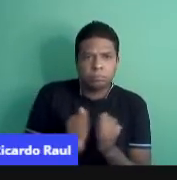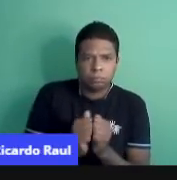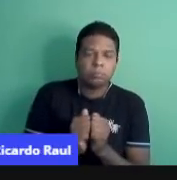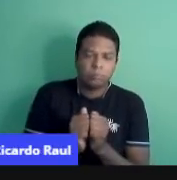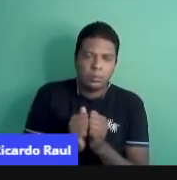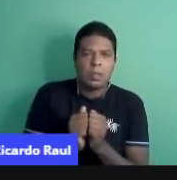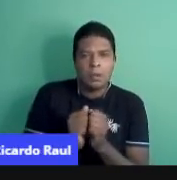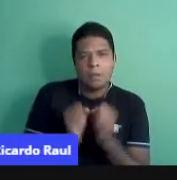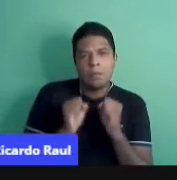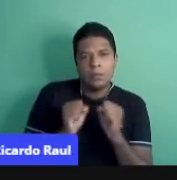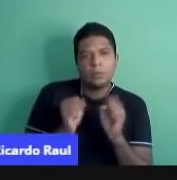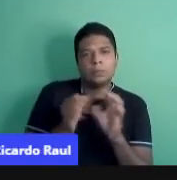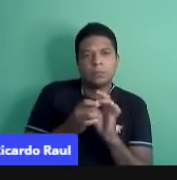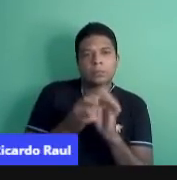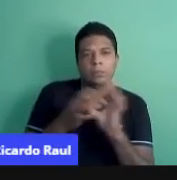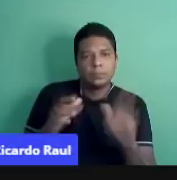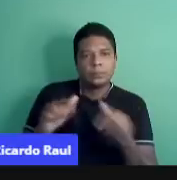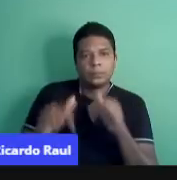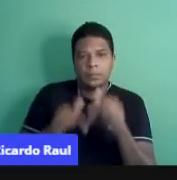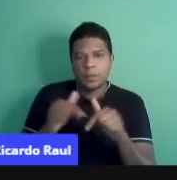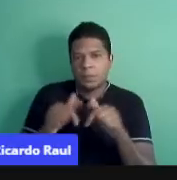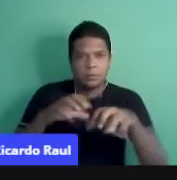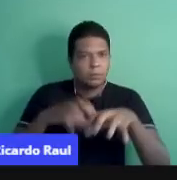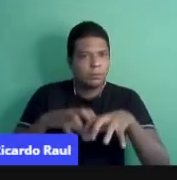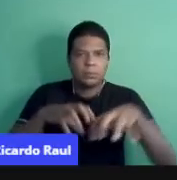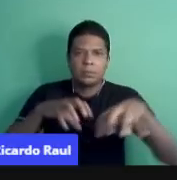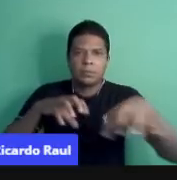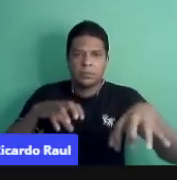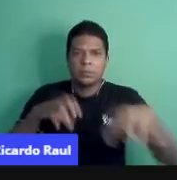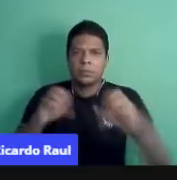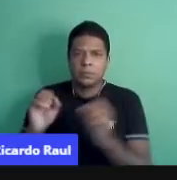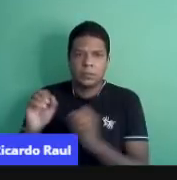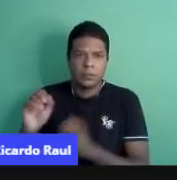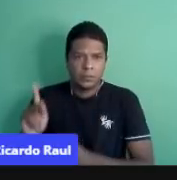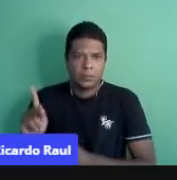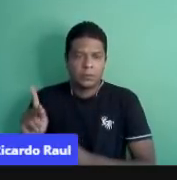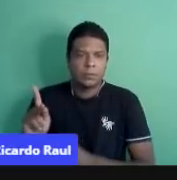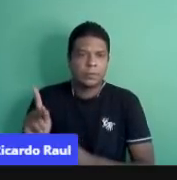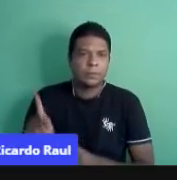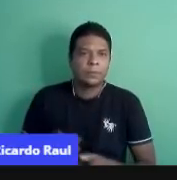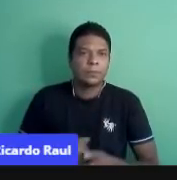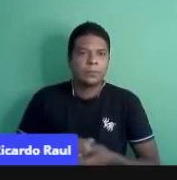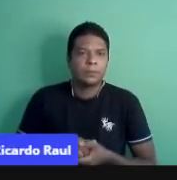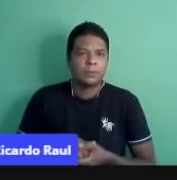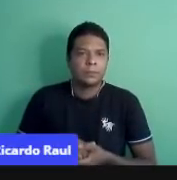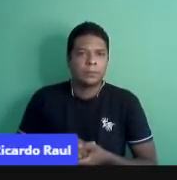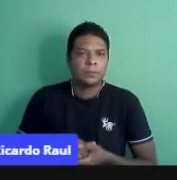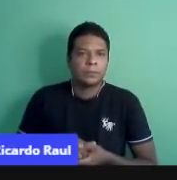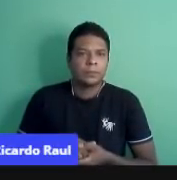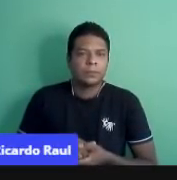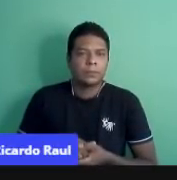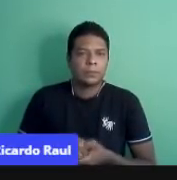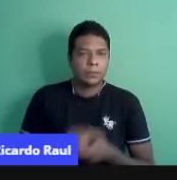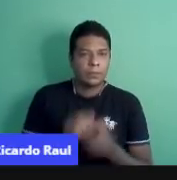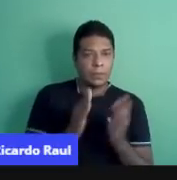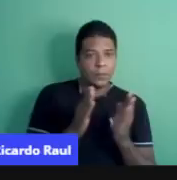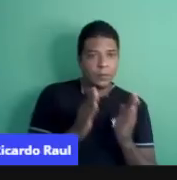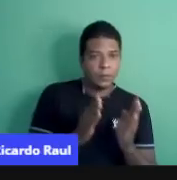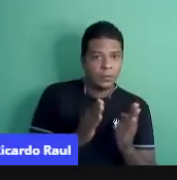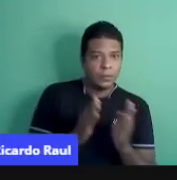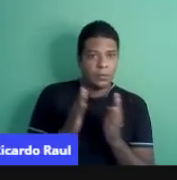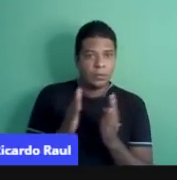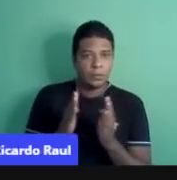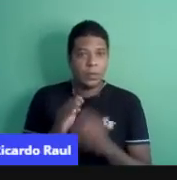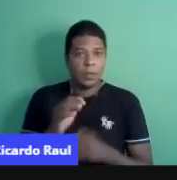ali para trabalharmos de forma remota, certo? Logo ele vem dividido o grupo 4 e